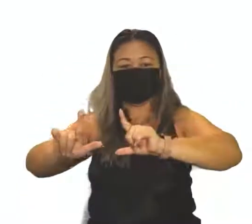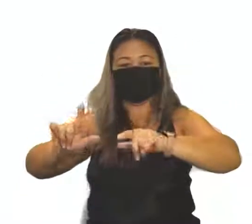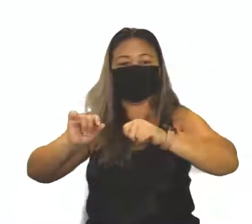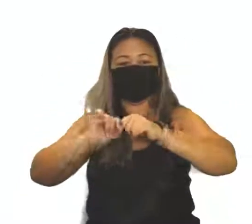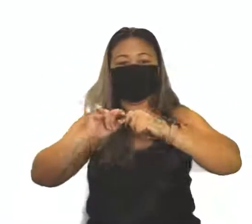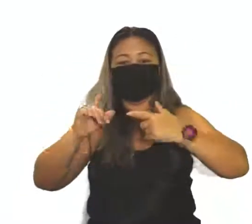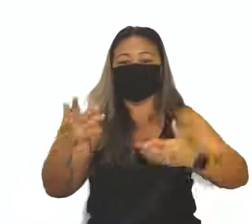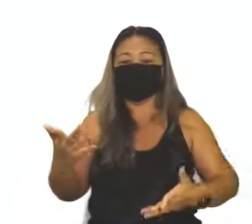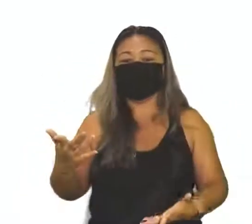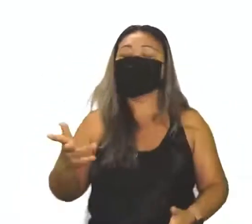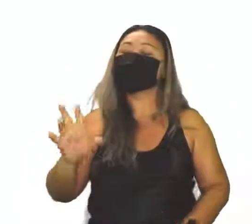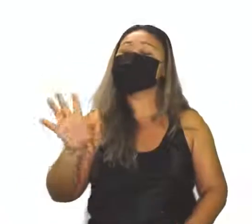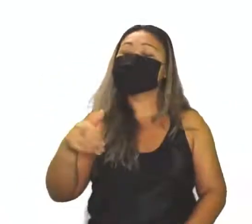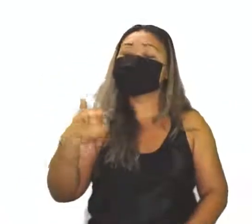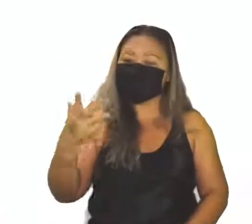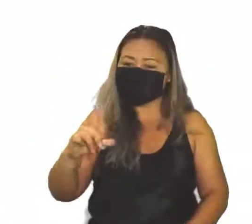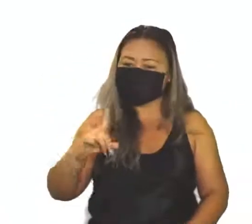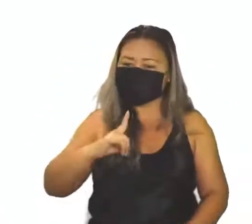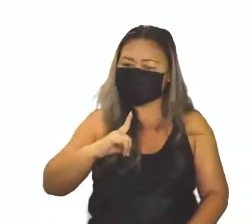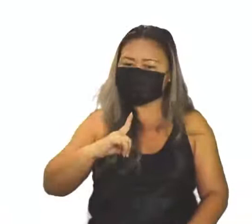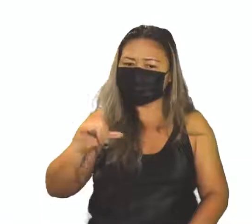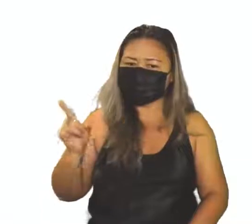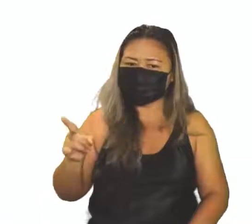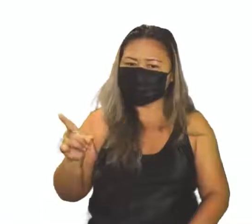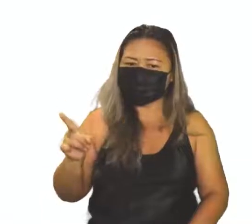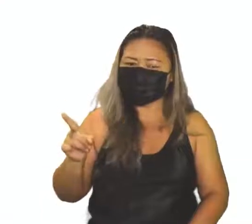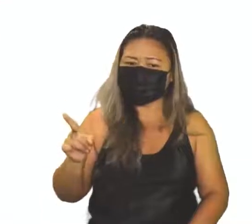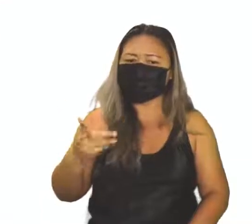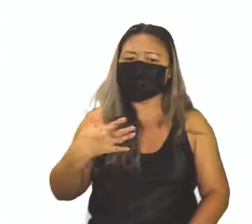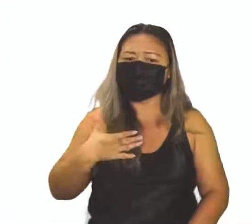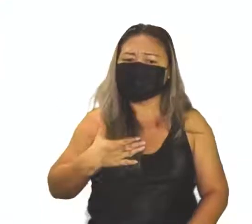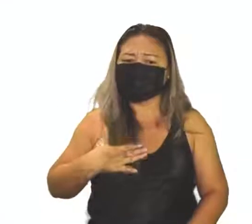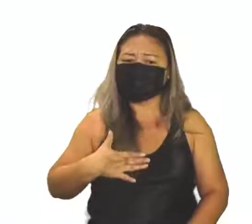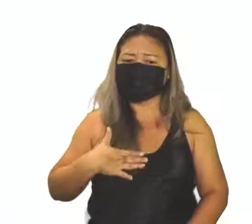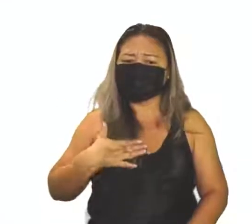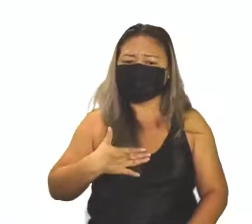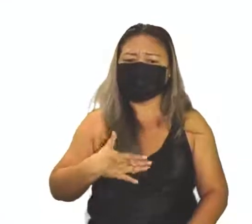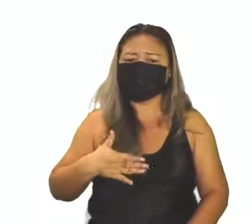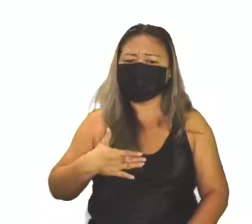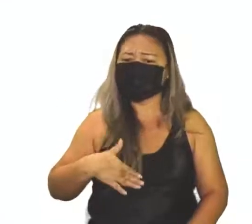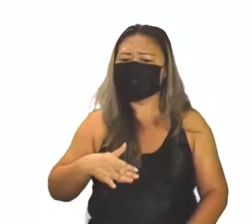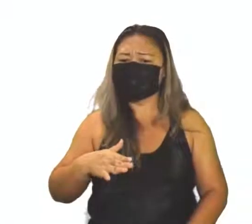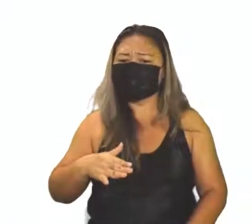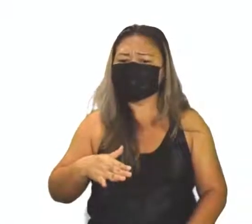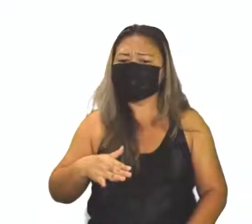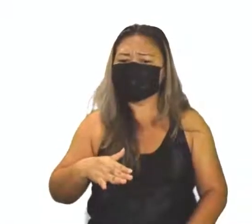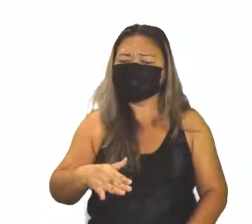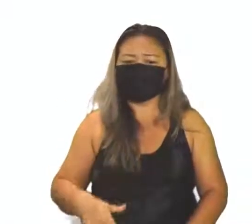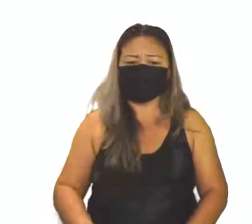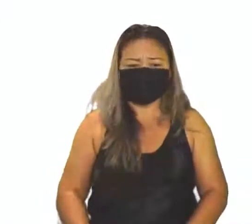tem. Será que ainda existe um lugar tranquilo para